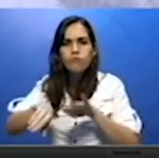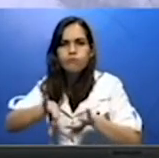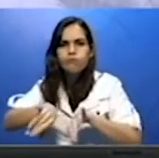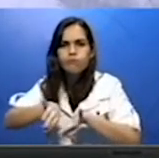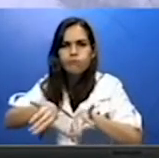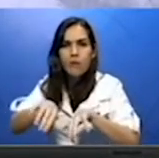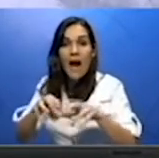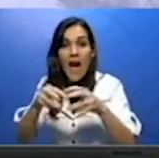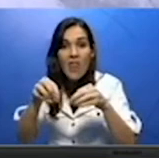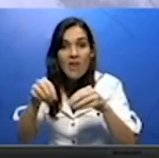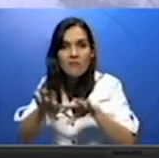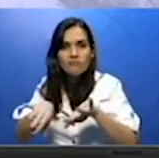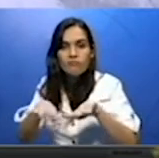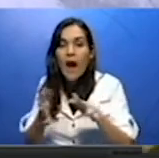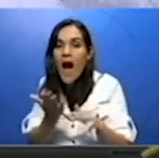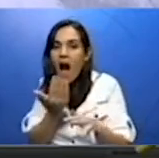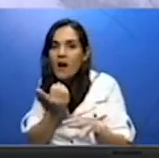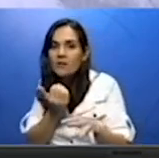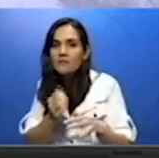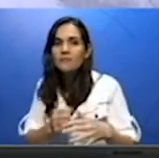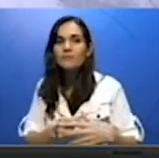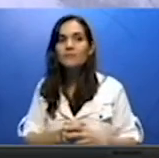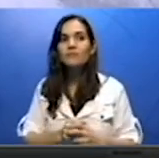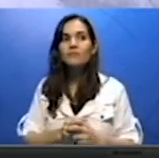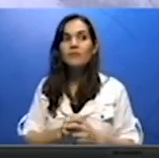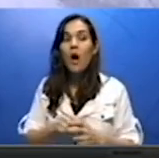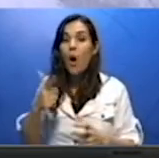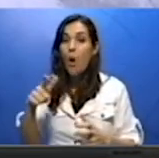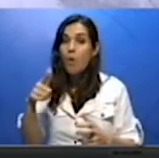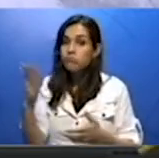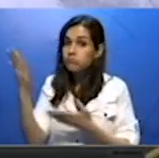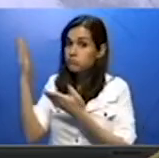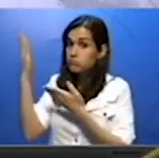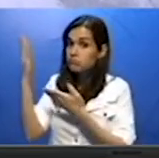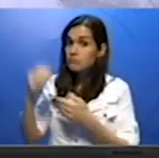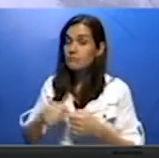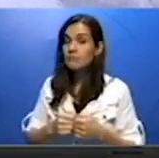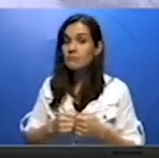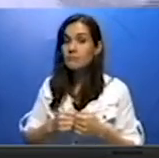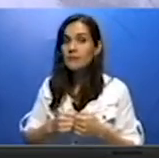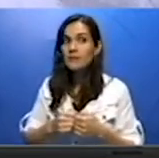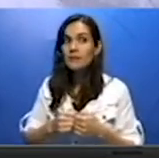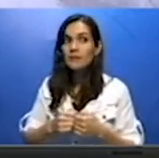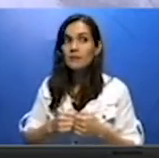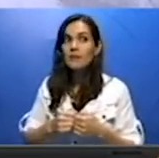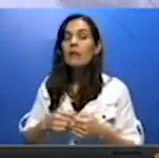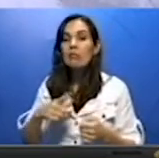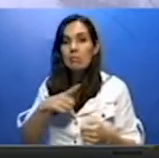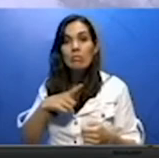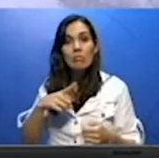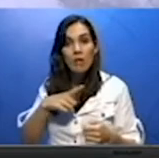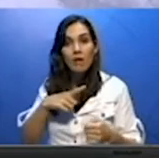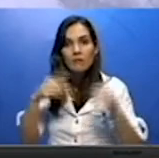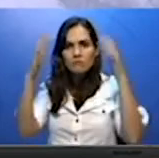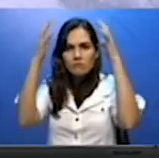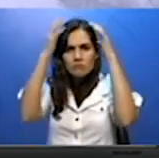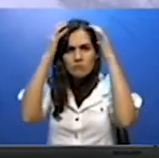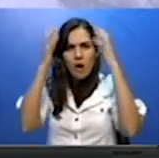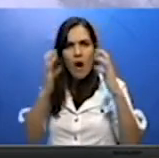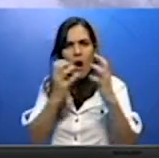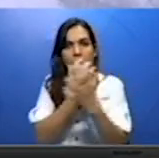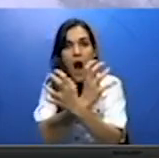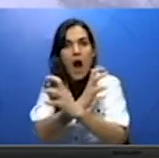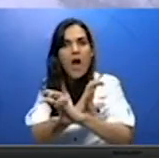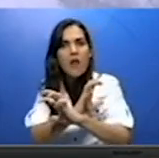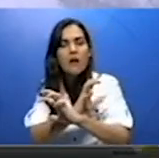primeiro animal ou grupo de animais que Possivelmente desenvolver o crânio foi esse peixe aqui há